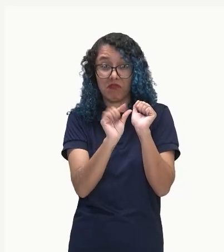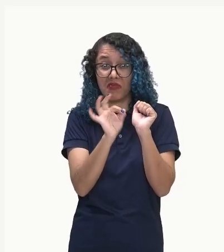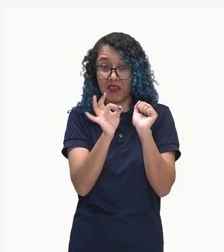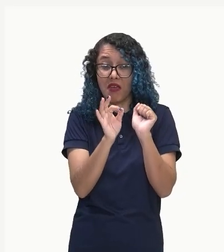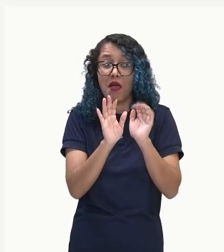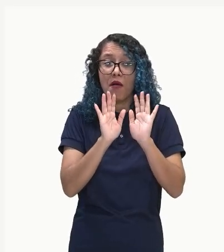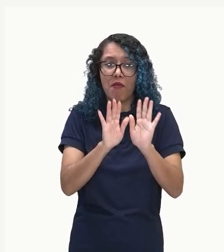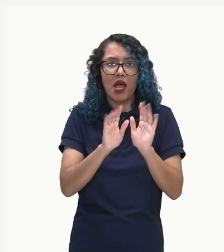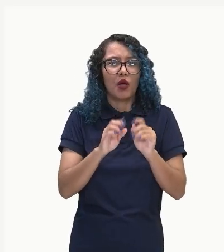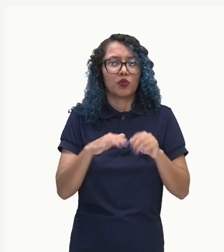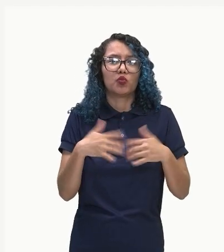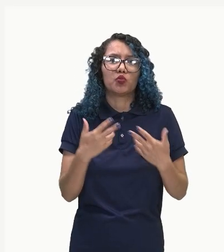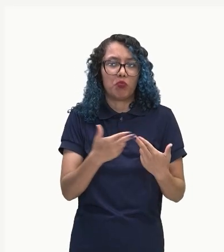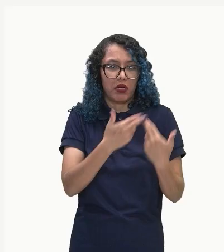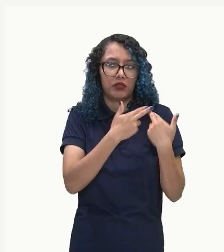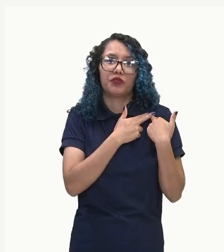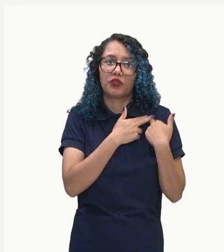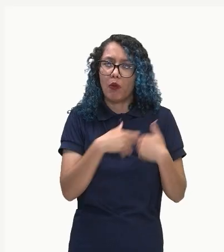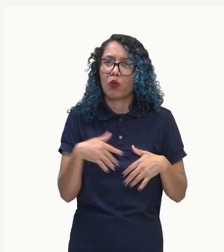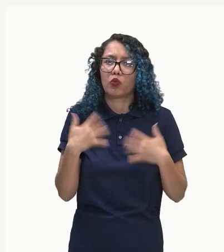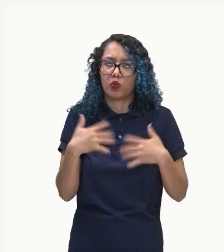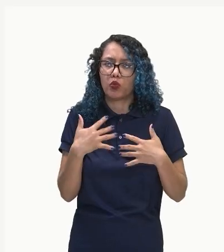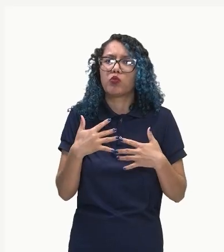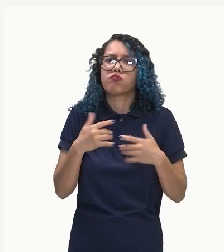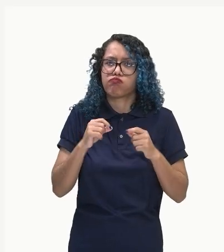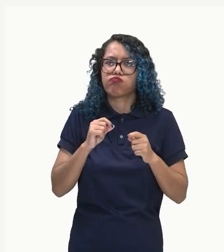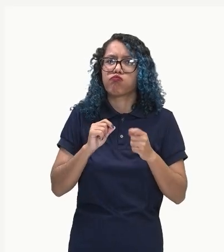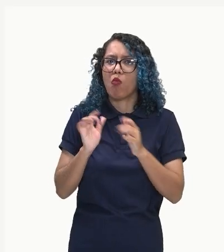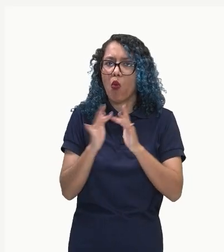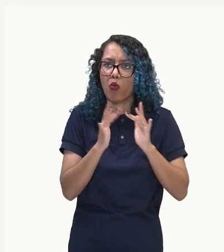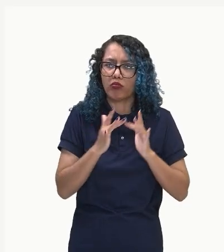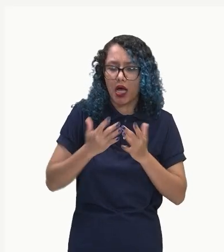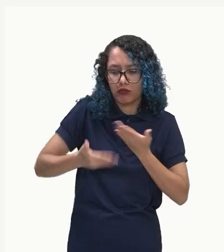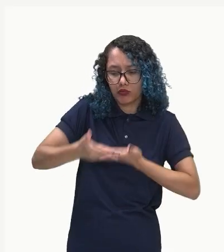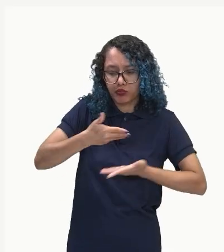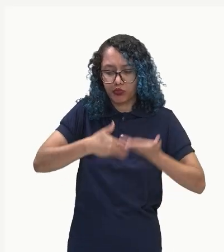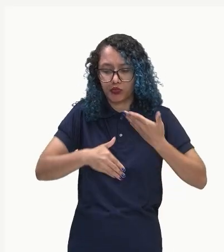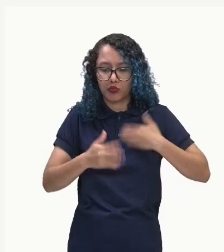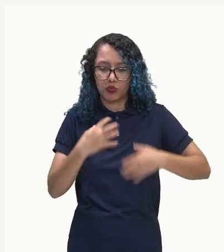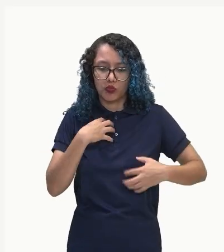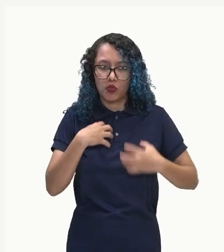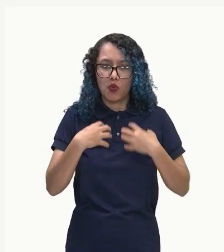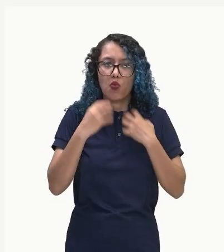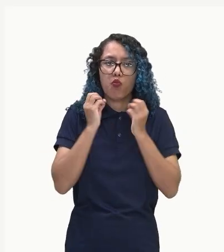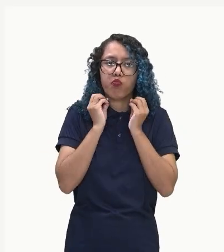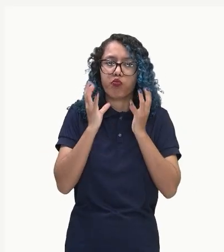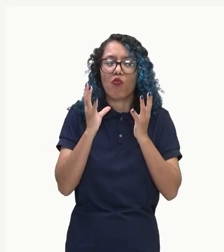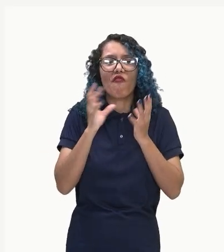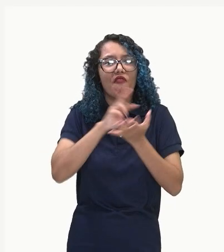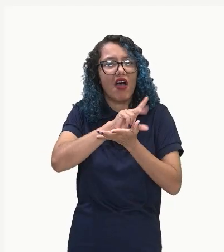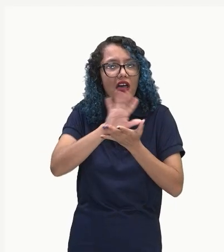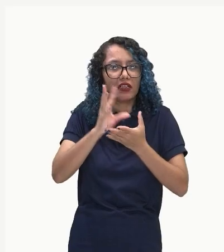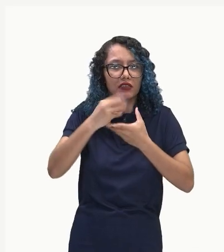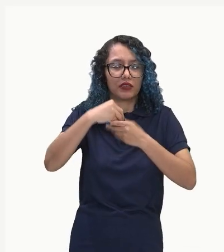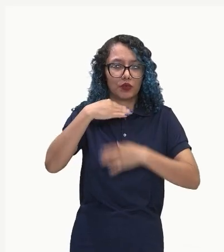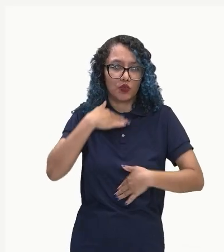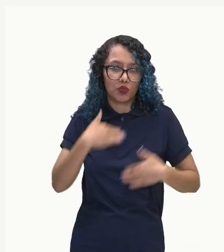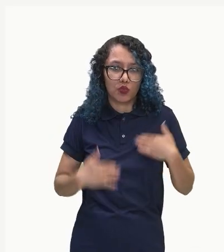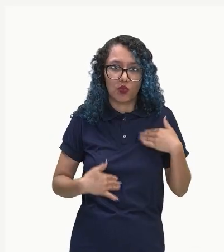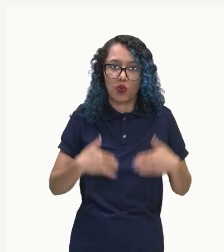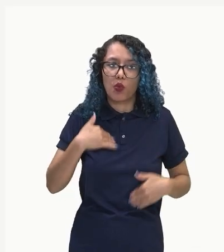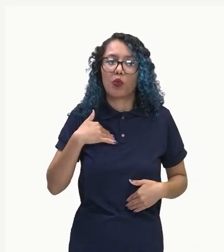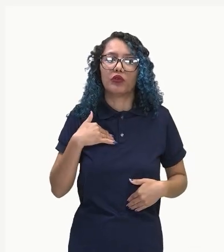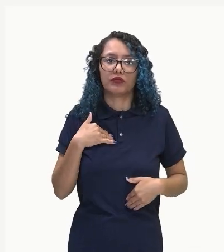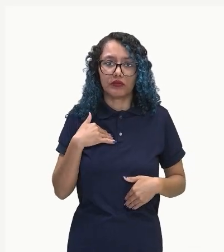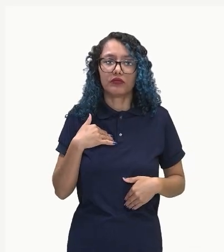uma capacidade enorme, né, de interagir com outras glândulas do nosso organismo. Então, essa glândula, ela vai passar a